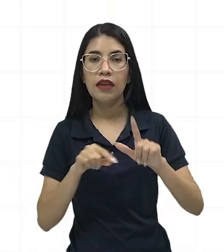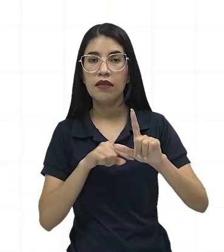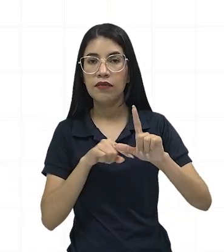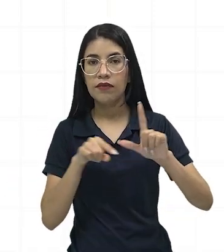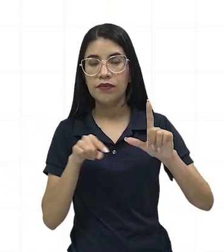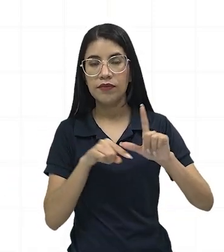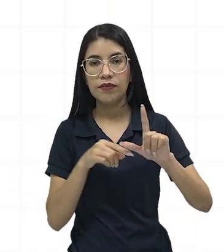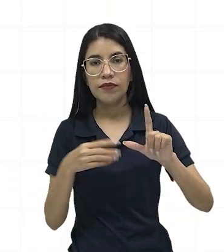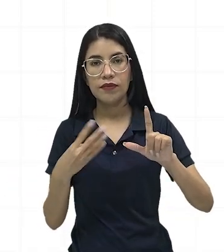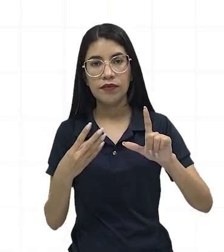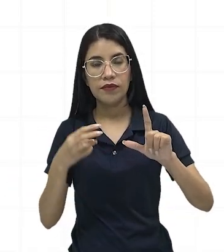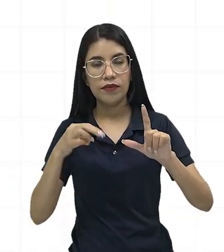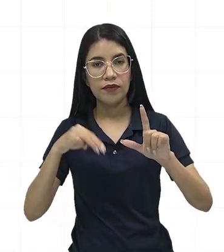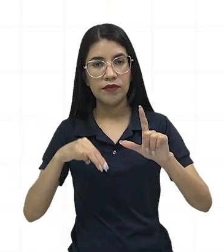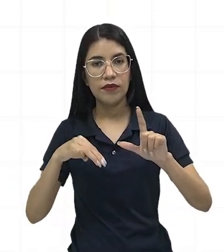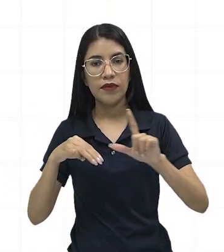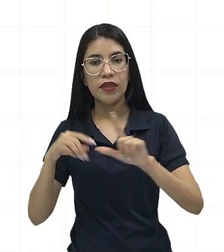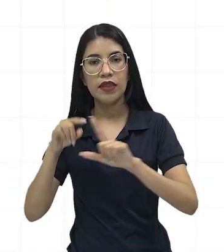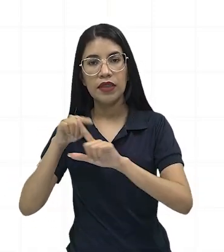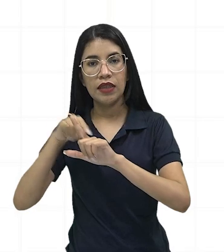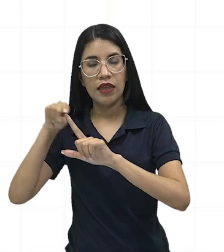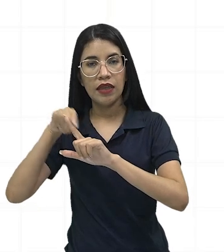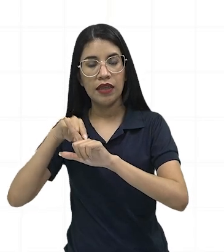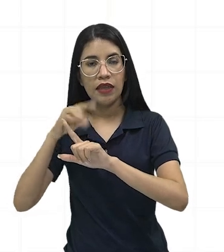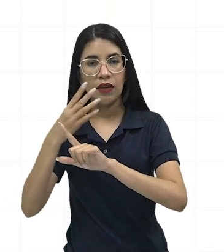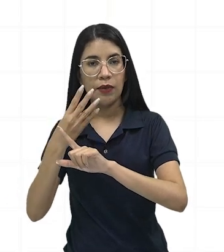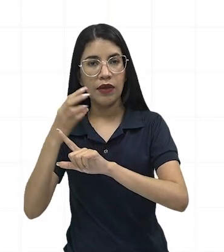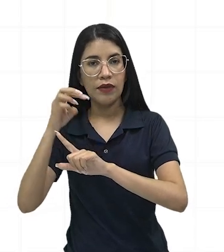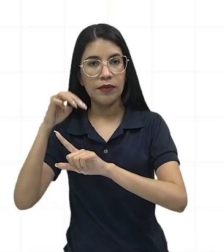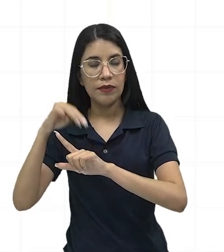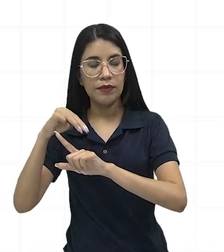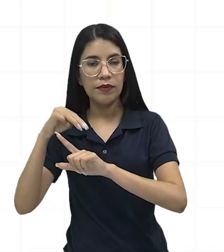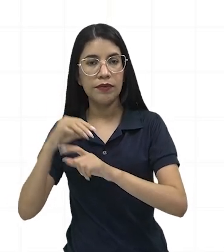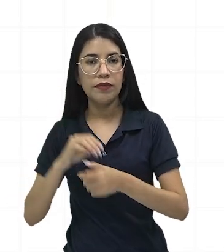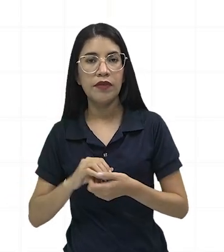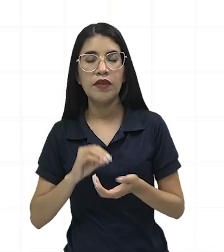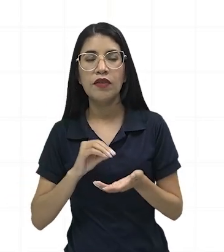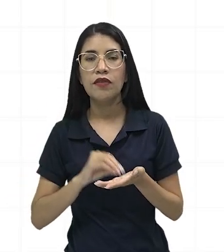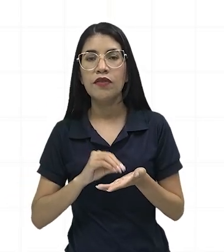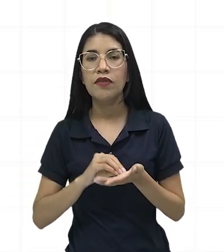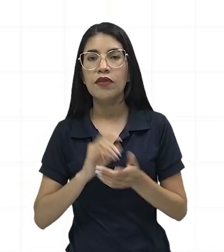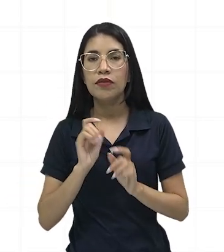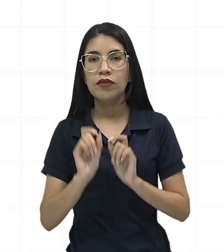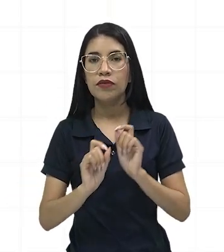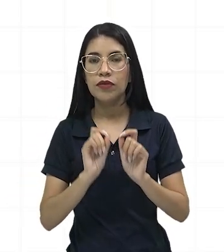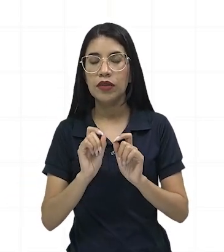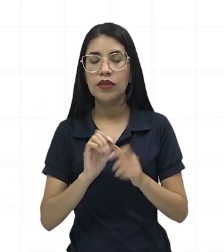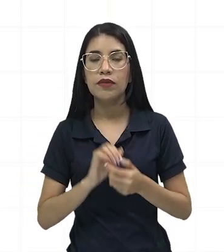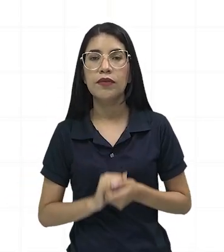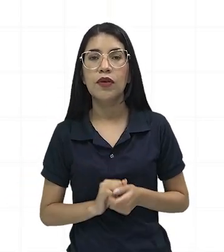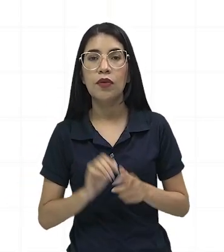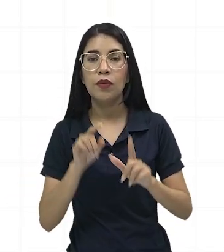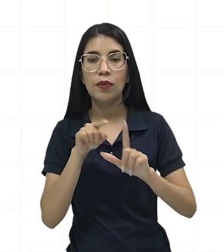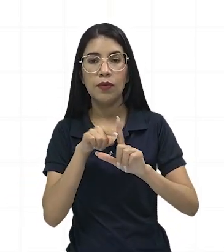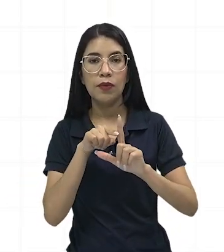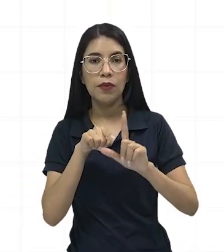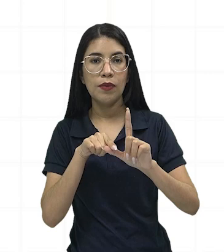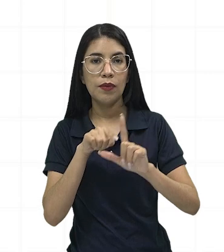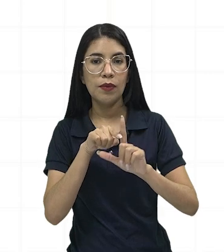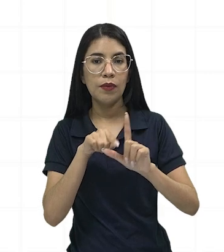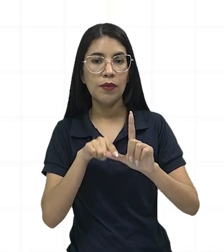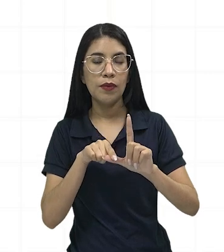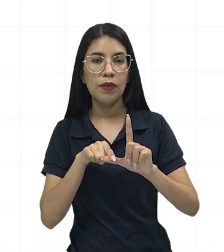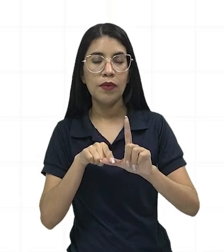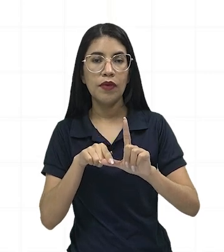4 metros. Aqui também. Opa! O que está faltando? O ângulo, ó, aqui